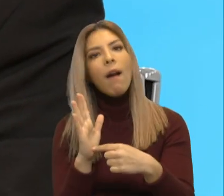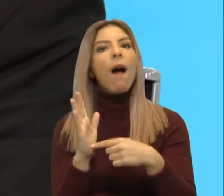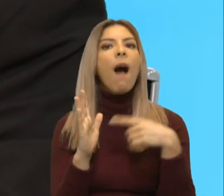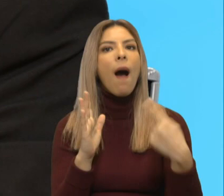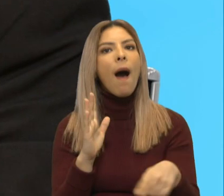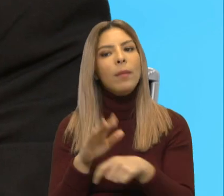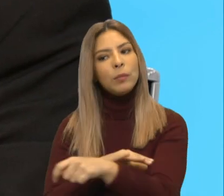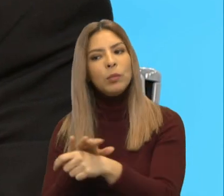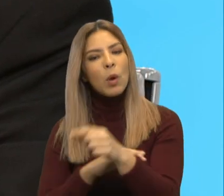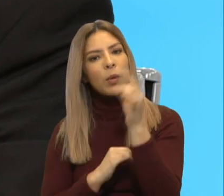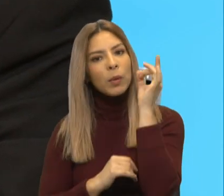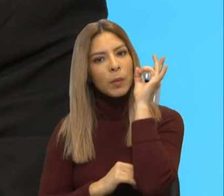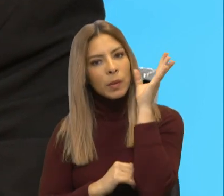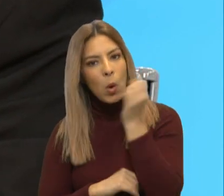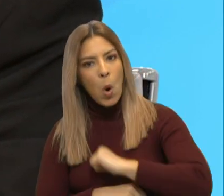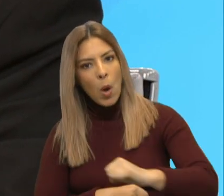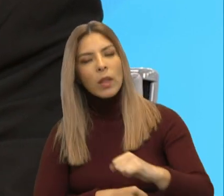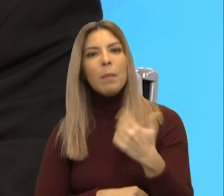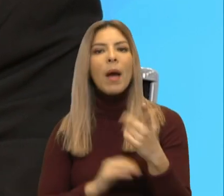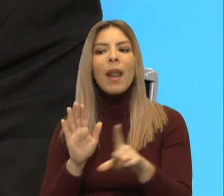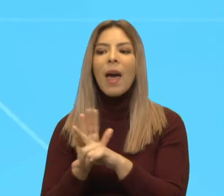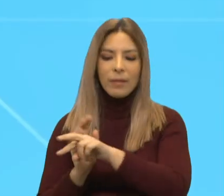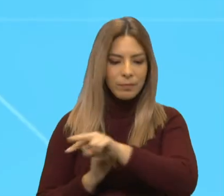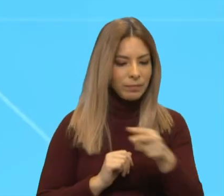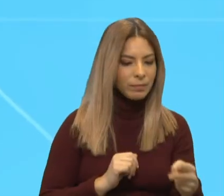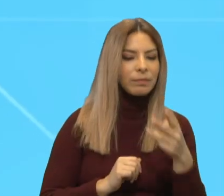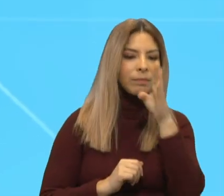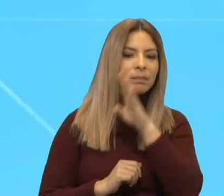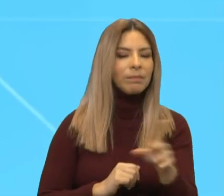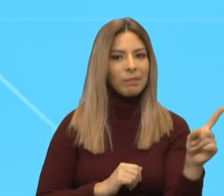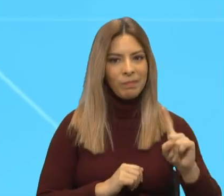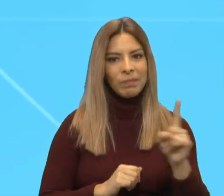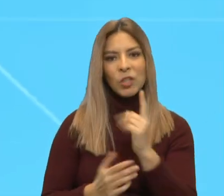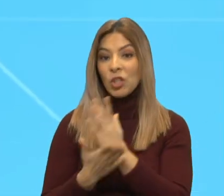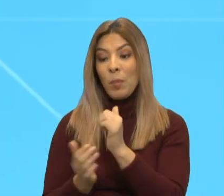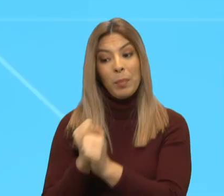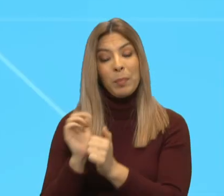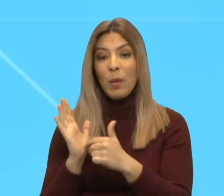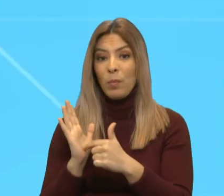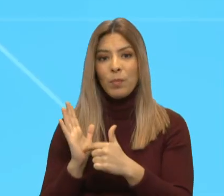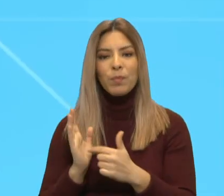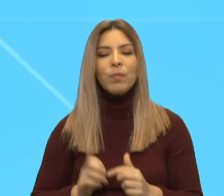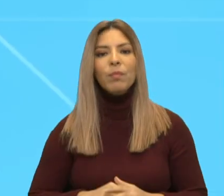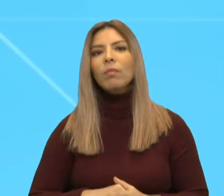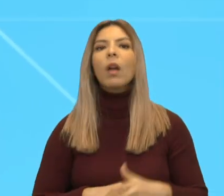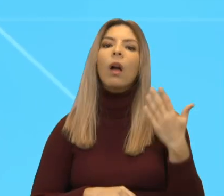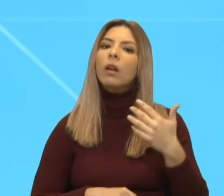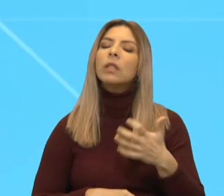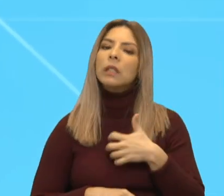anticorrupção, mas, de facto, as leis às vezes não passam do papel. Numa mensagem em dezembro, já depois de muitos tumultos